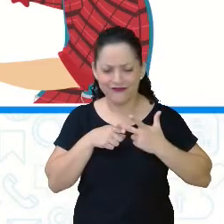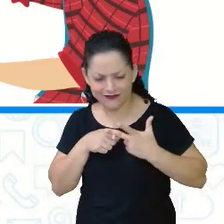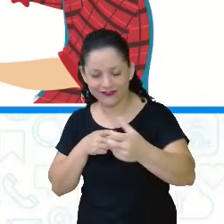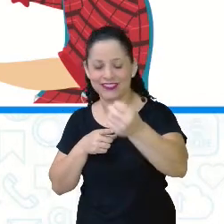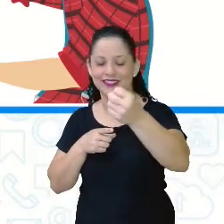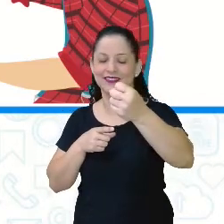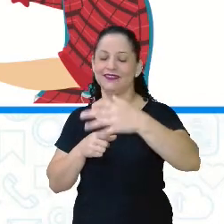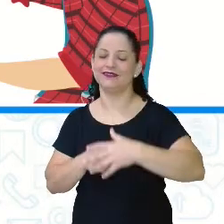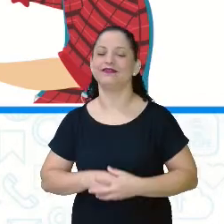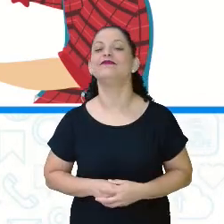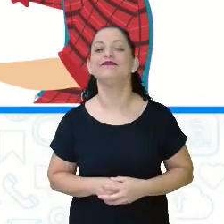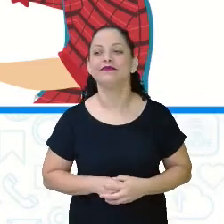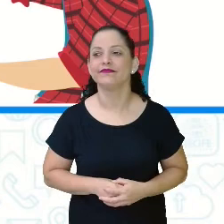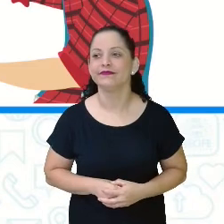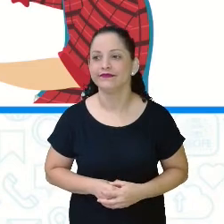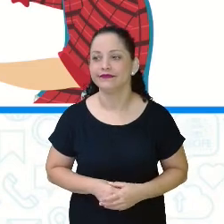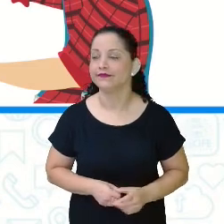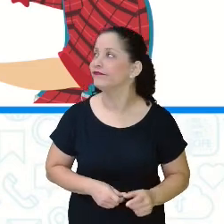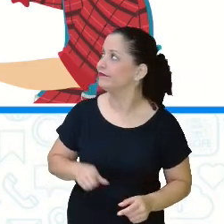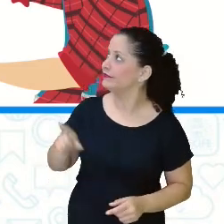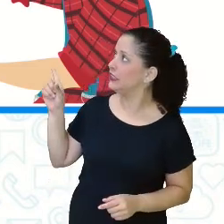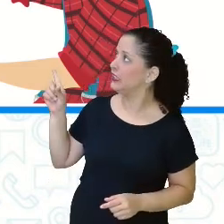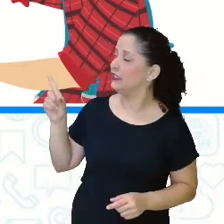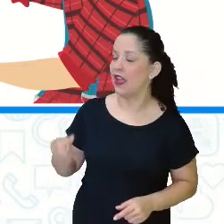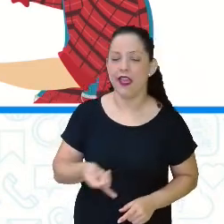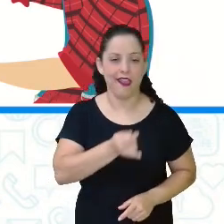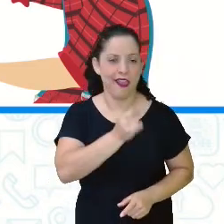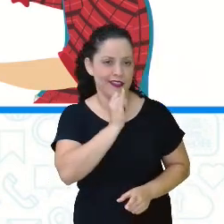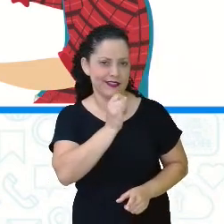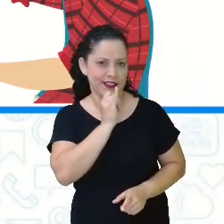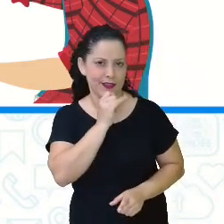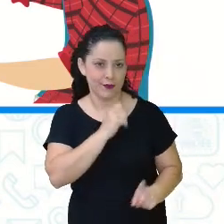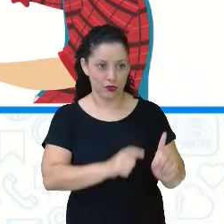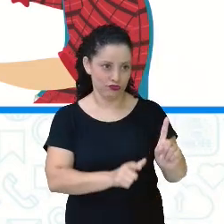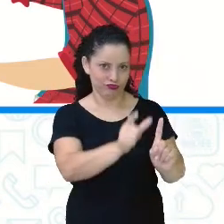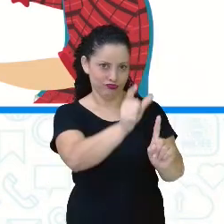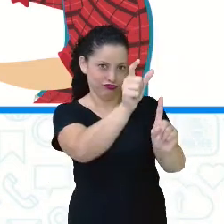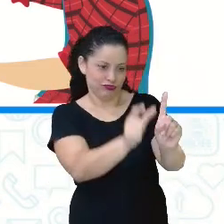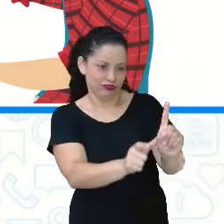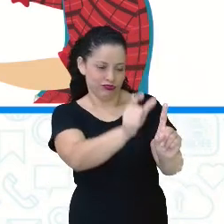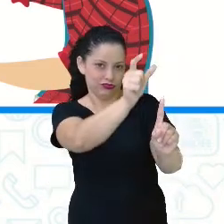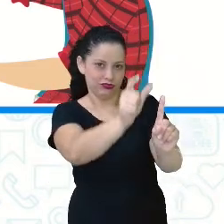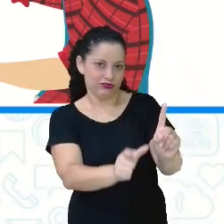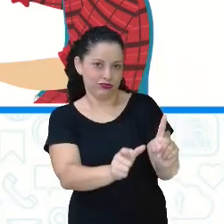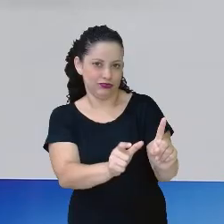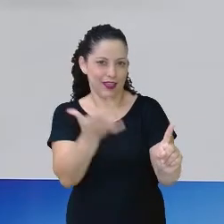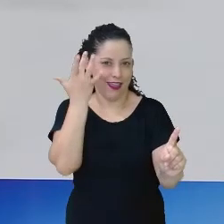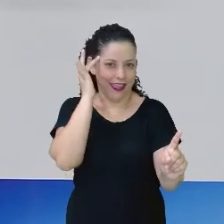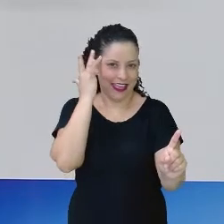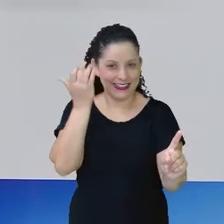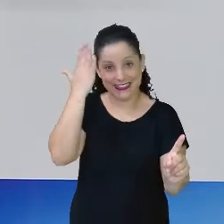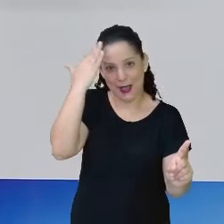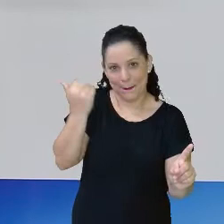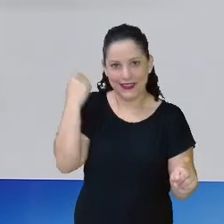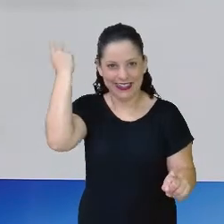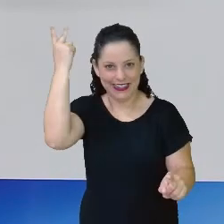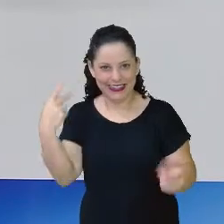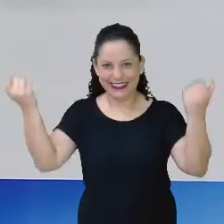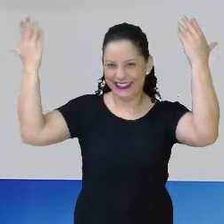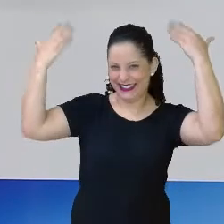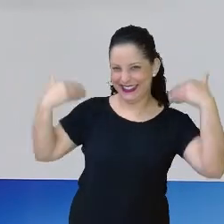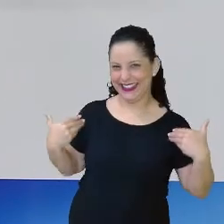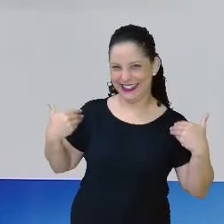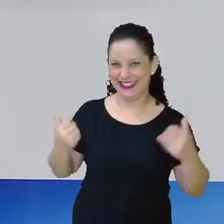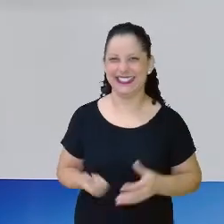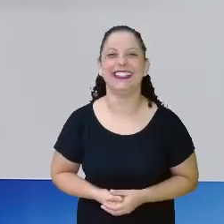No caso aí, eu coloquei um exemplo, não é um conto de fada, é um conto tradicional. Parece que eu sabia que era a Késia que vinha, né? Que ela é... Apesar